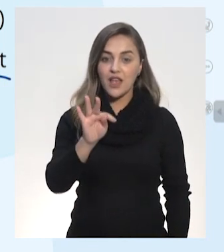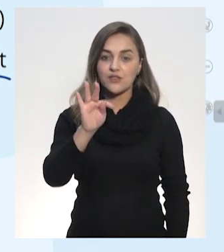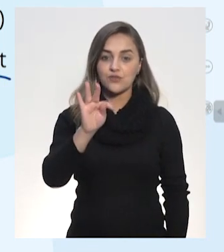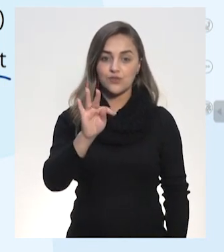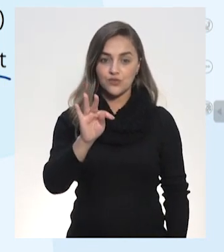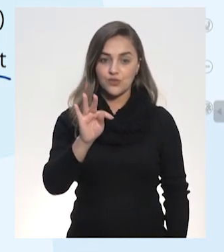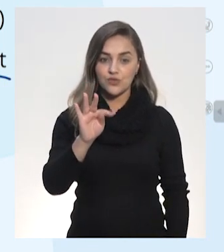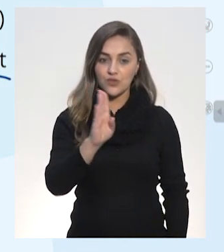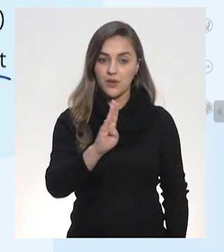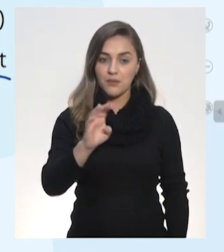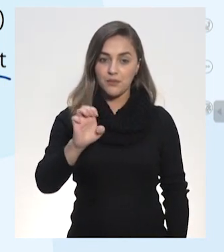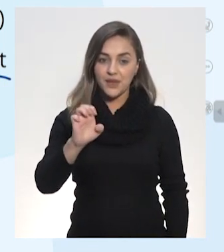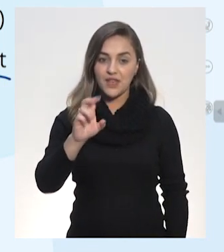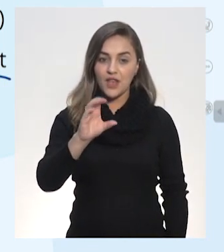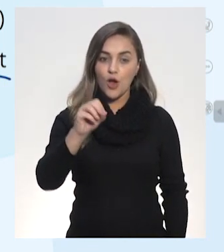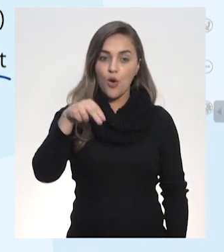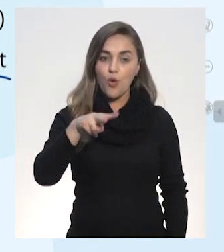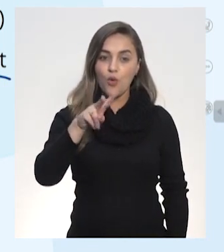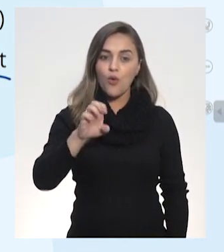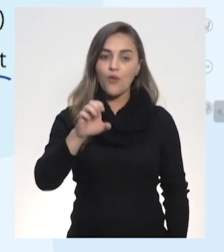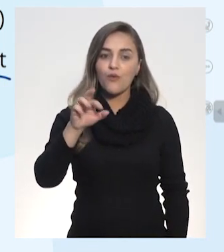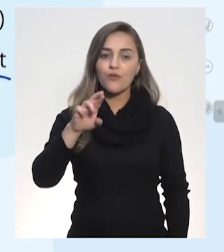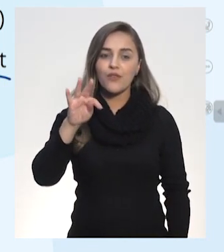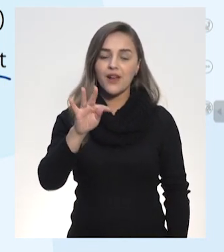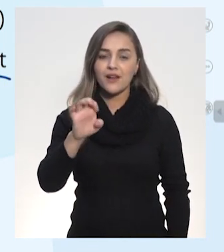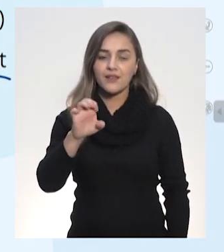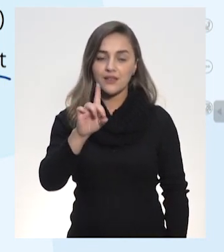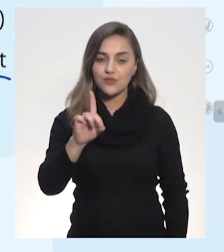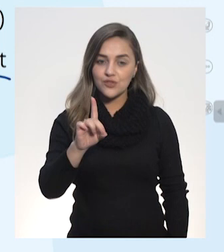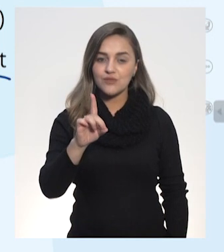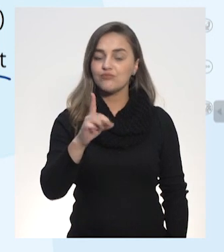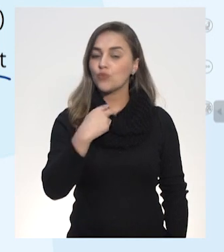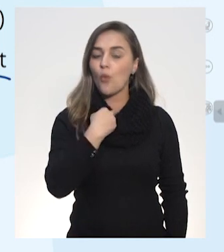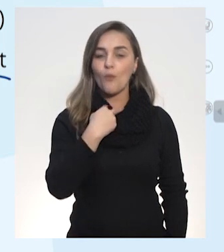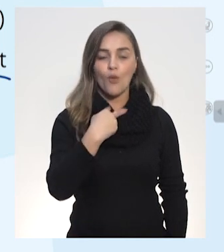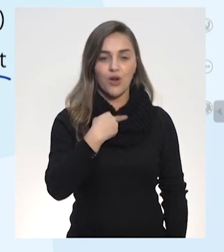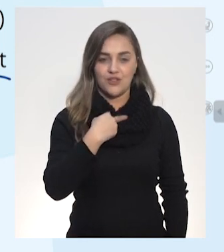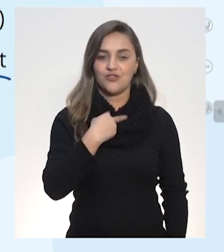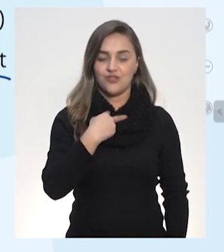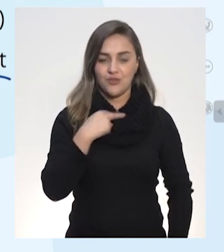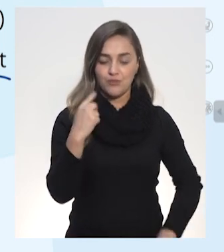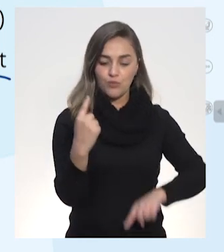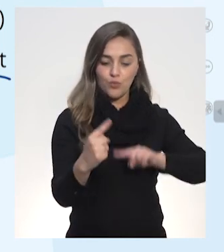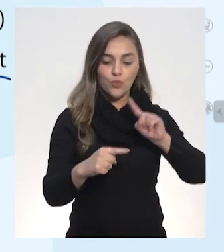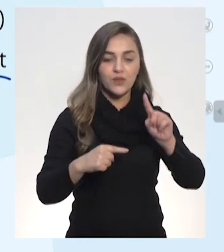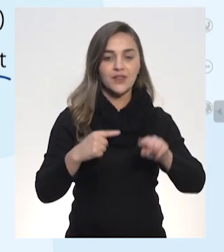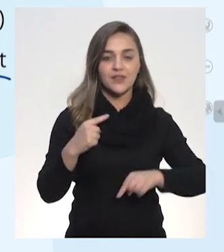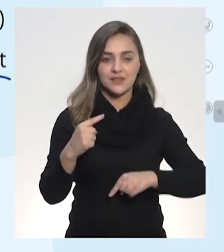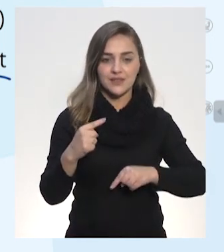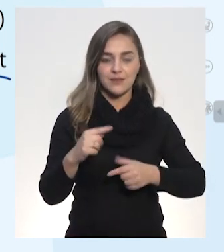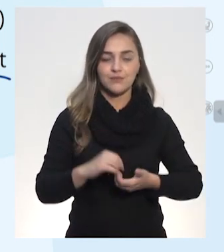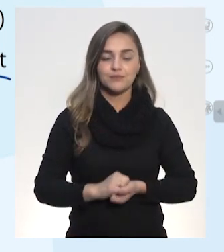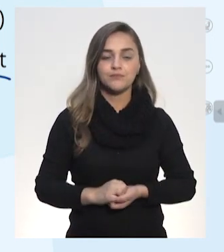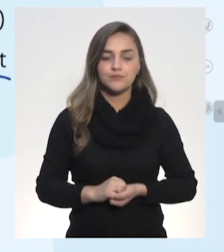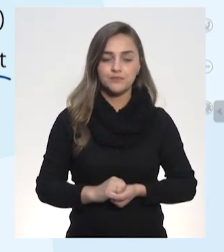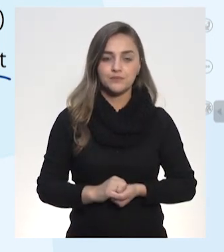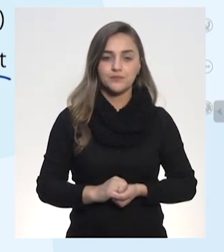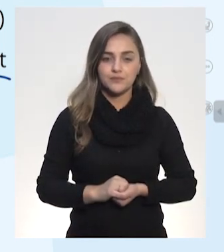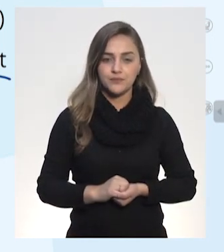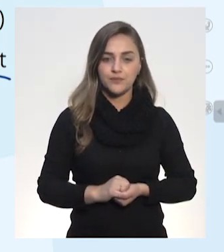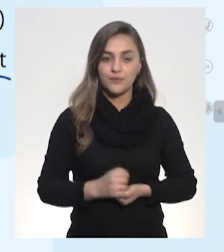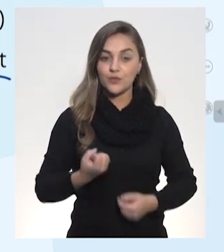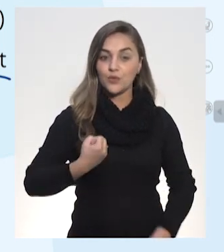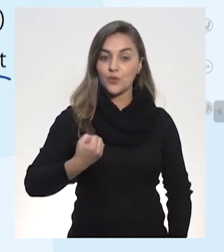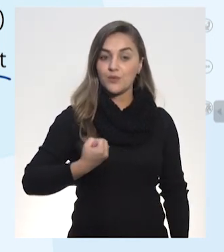converted. Não pode ser convertido. Olha, então, de novo aí você tem o verbo be, né? Number